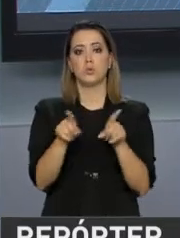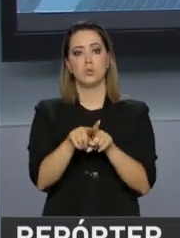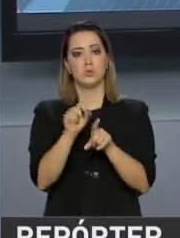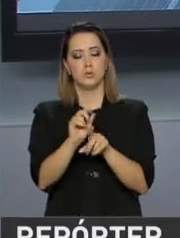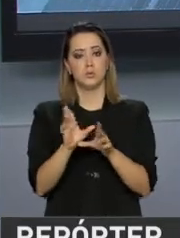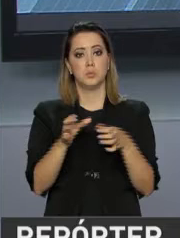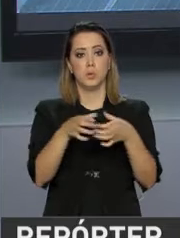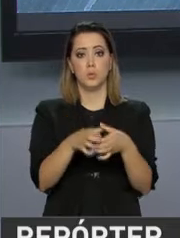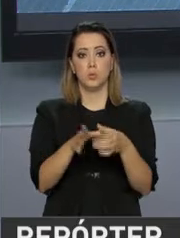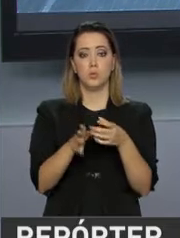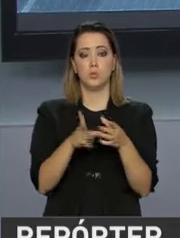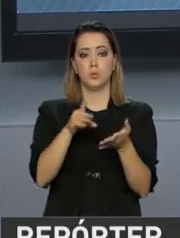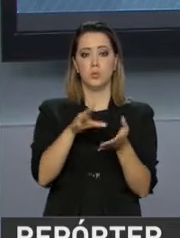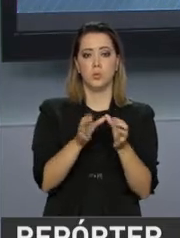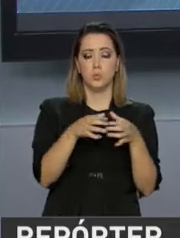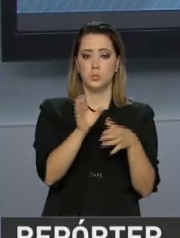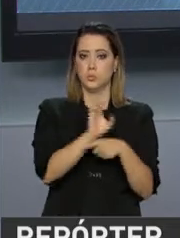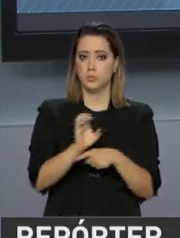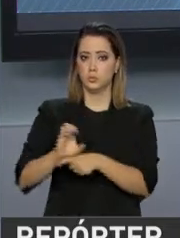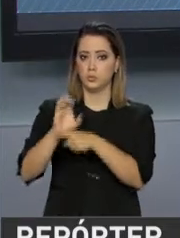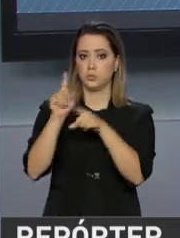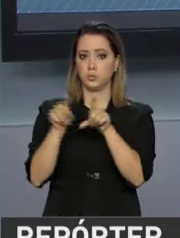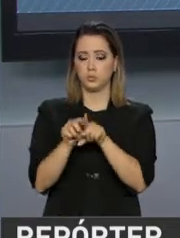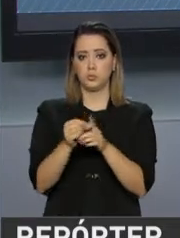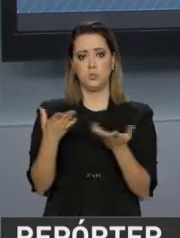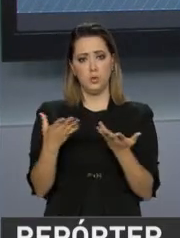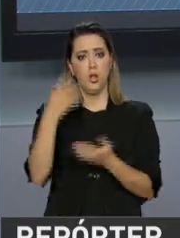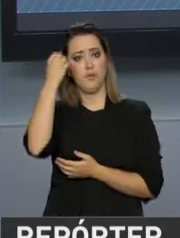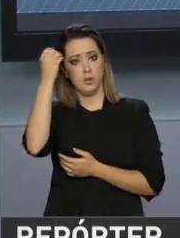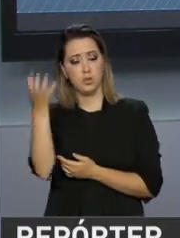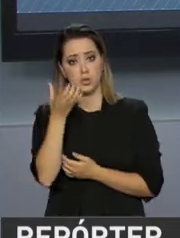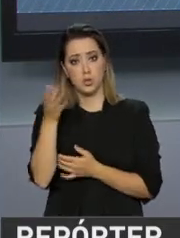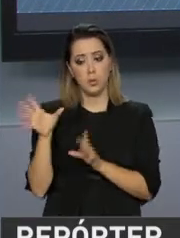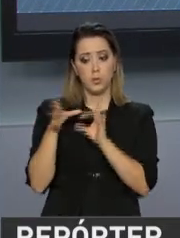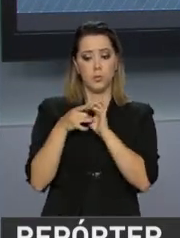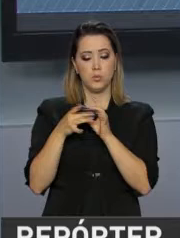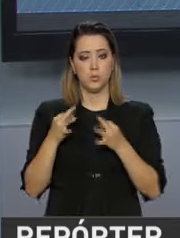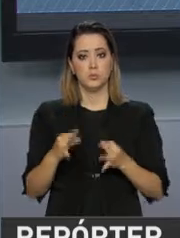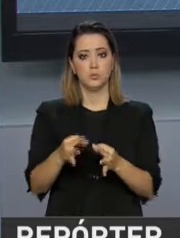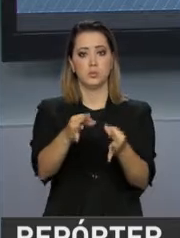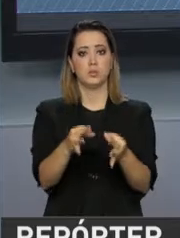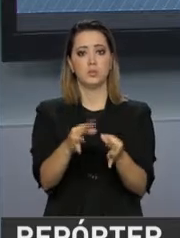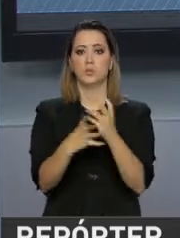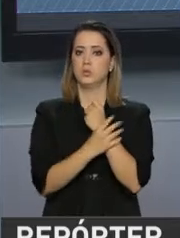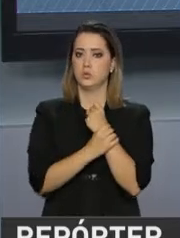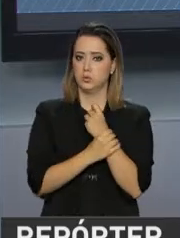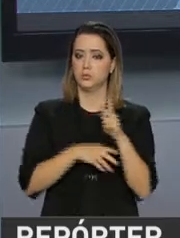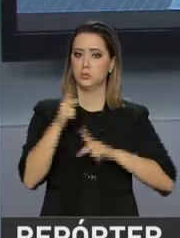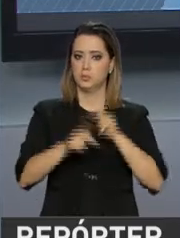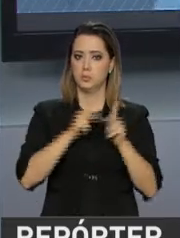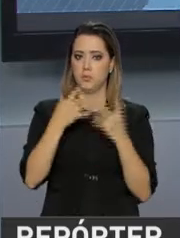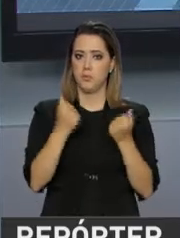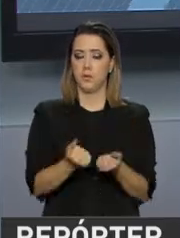departamento de estado na viagem o brasil quer buscar reforços de tecnologia para a área de segurança pública nós vamos